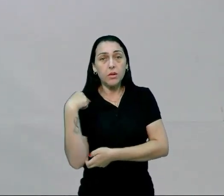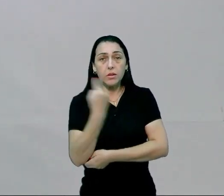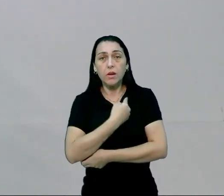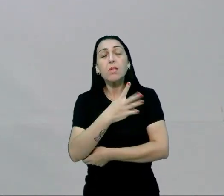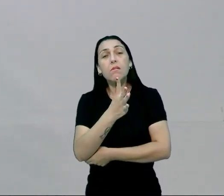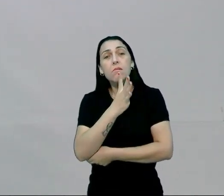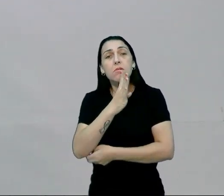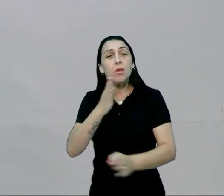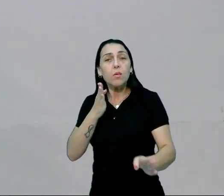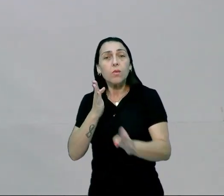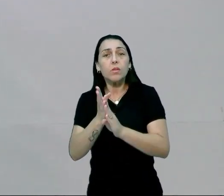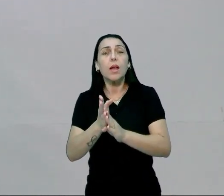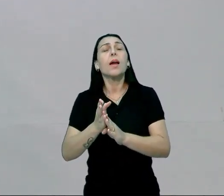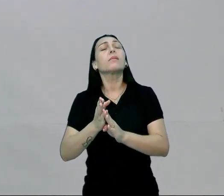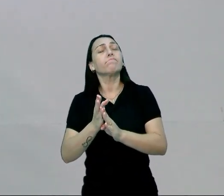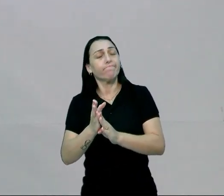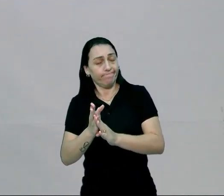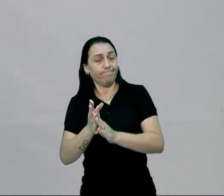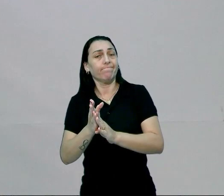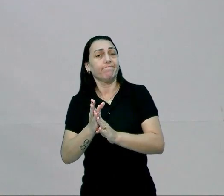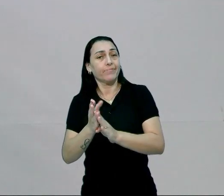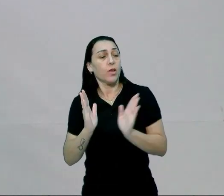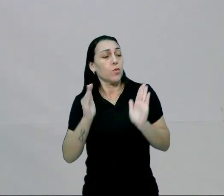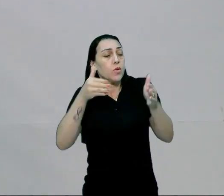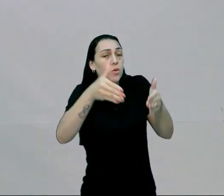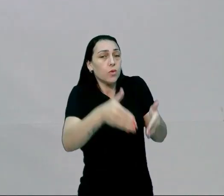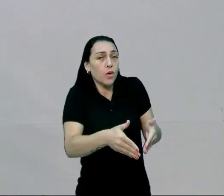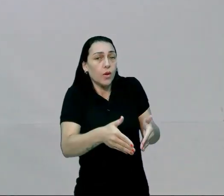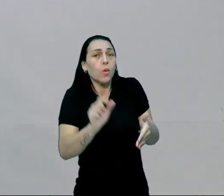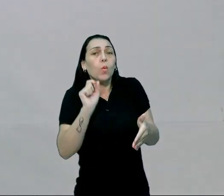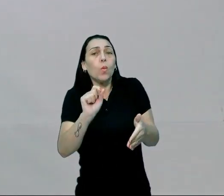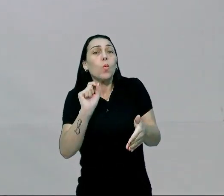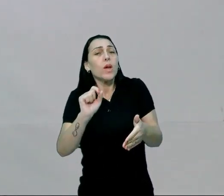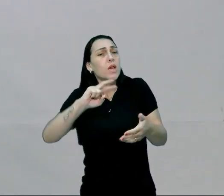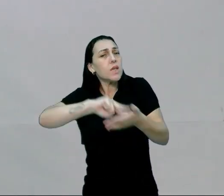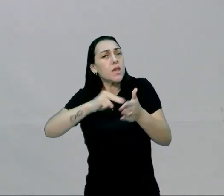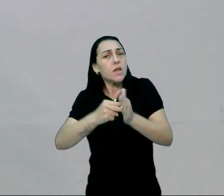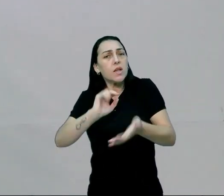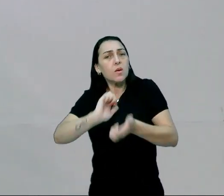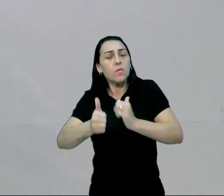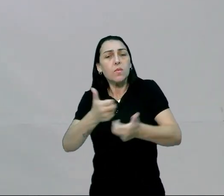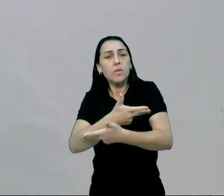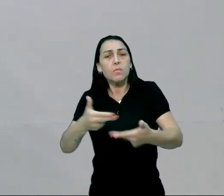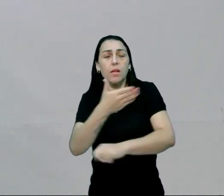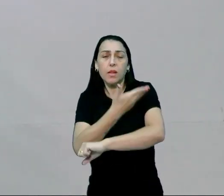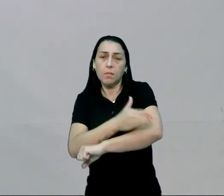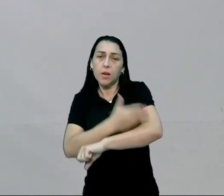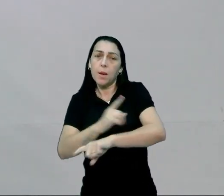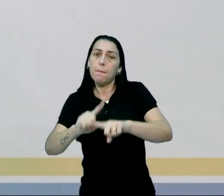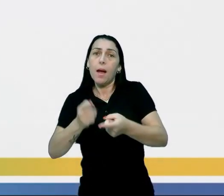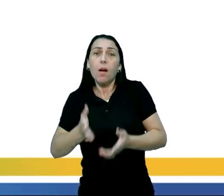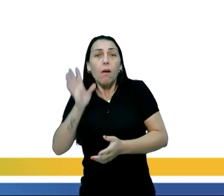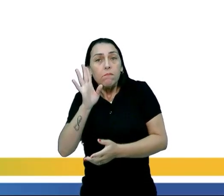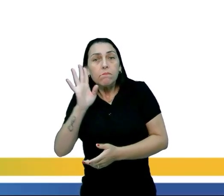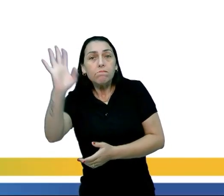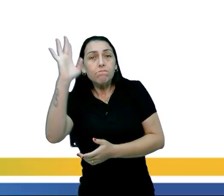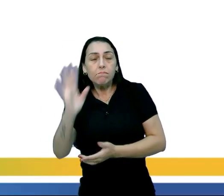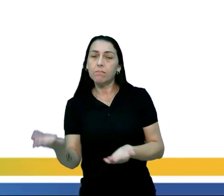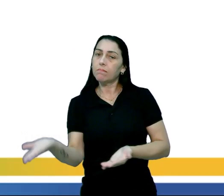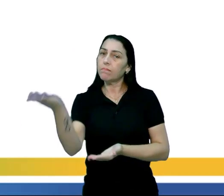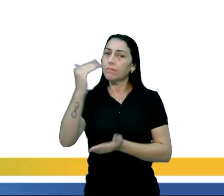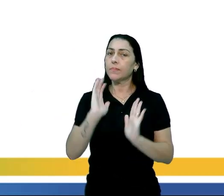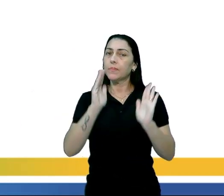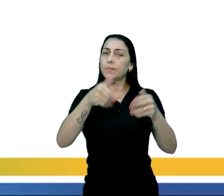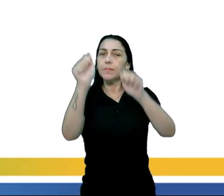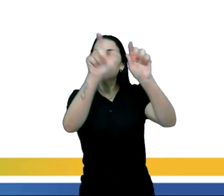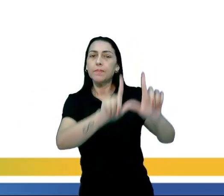conhecer, identificar, problematizar e direcionar efetivamente o que seria o esporte na prática, só que agora de uma forma teórica. Então, vamos lá, foca